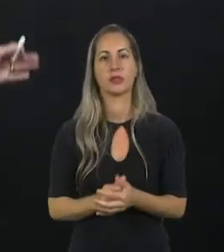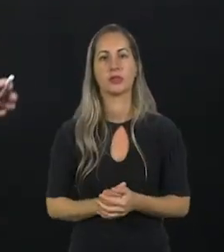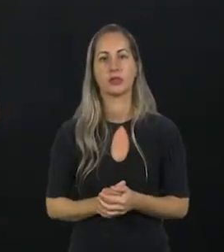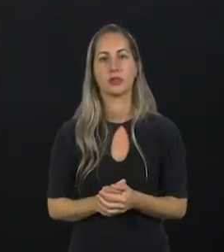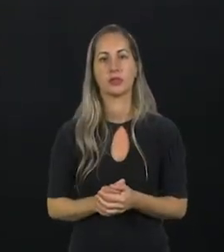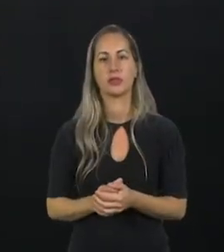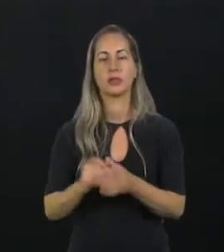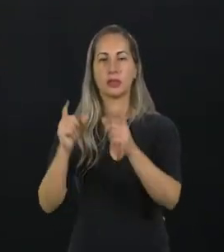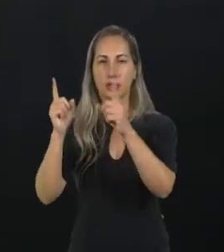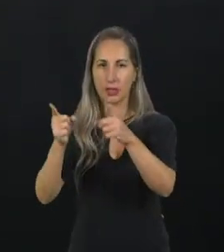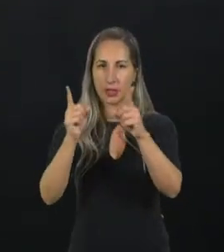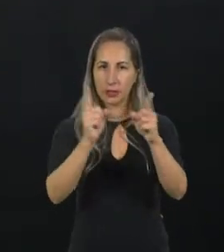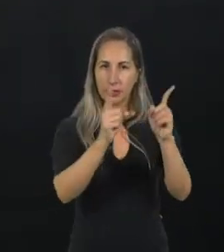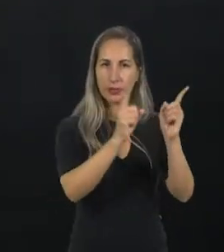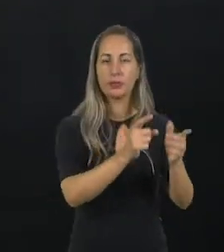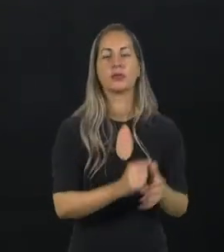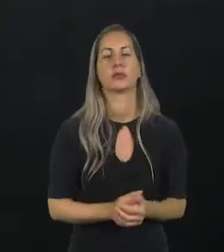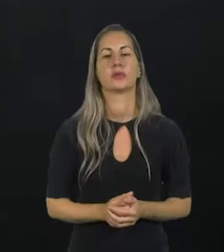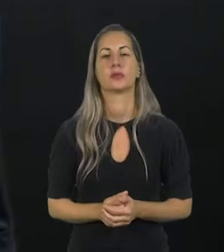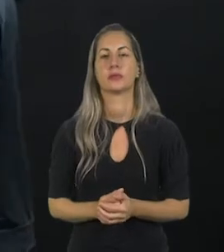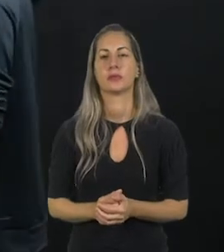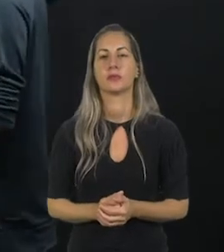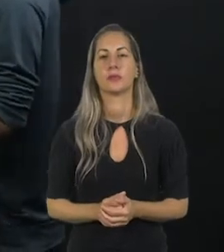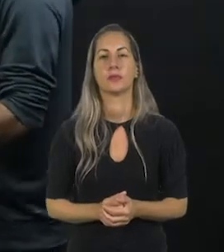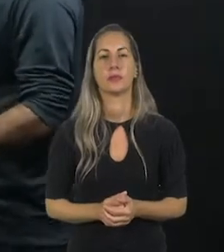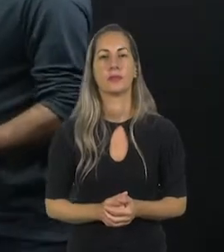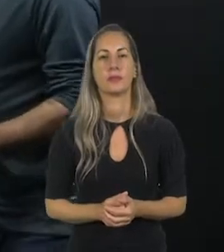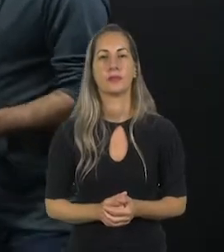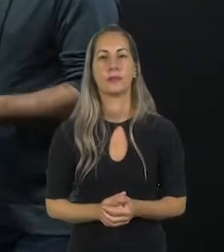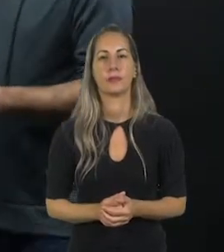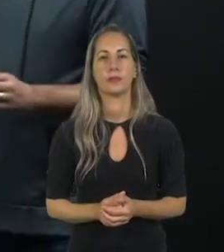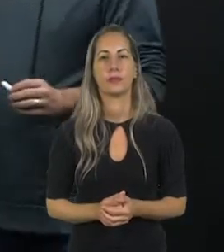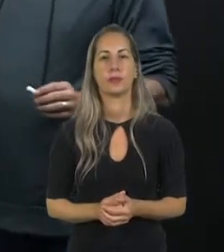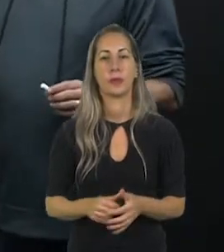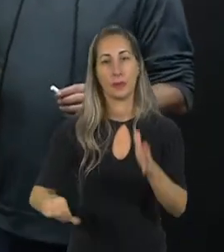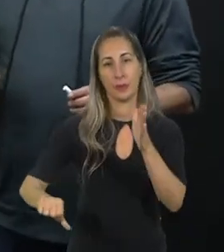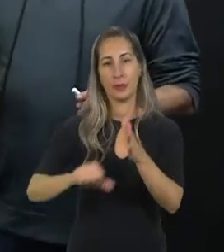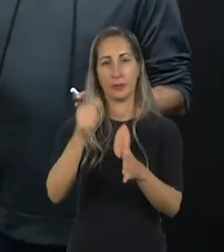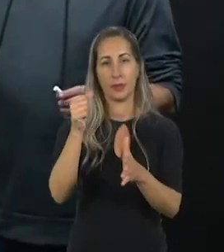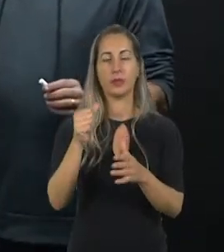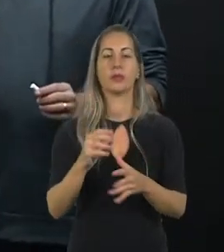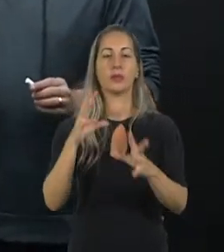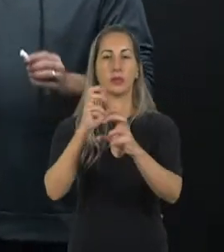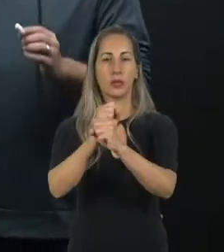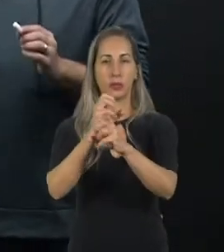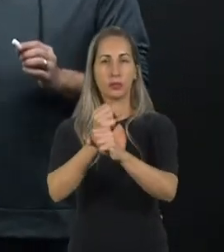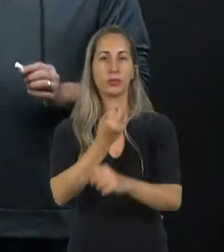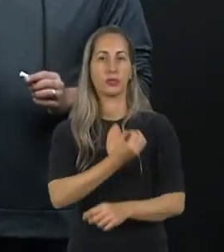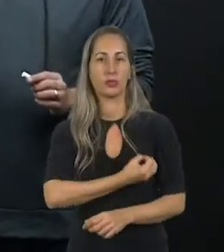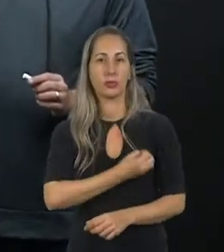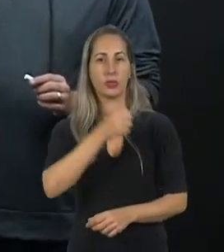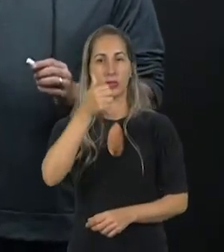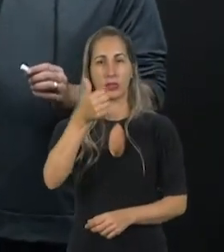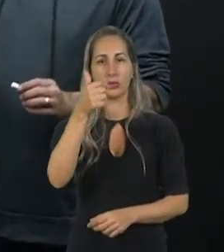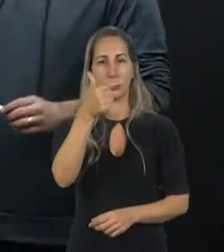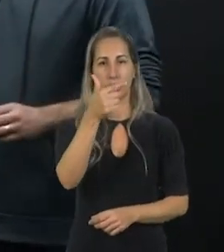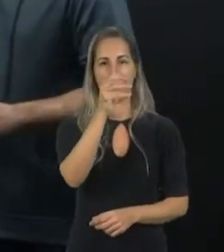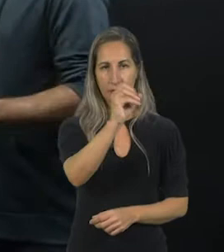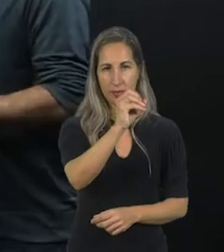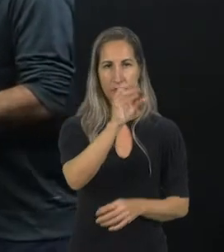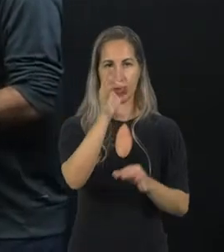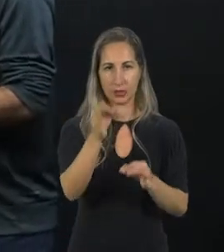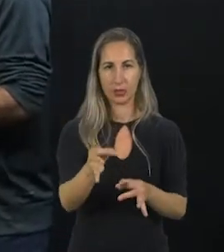nessa decomposição, tá bom? Então, olha só. Vamos primeiramente aqui decompor o número 120,